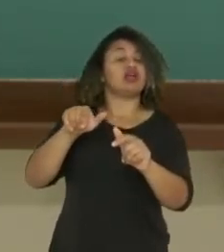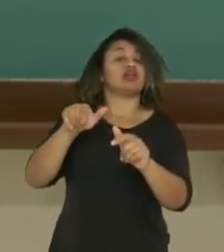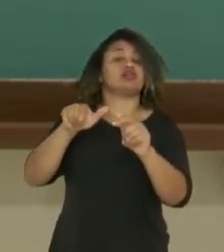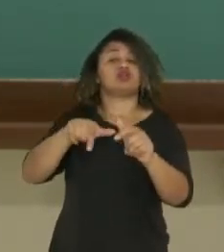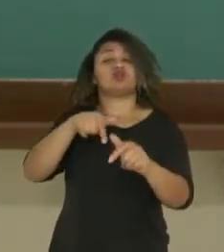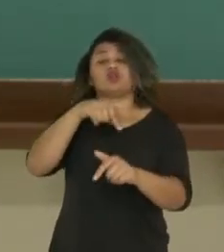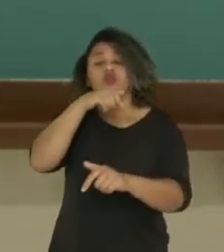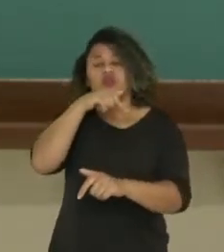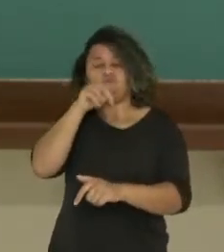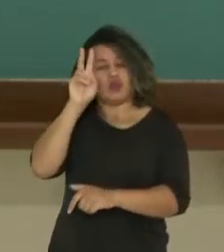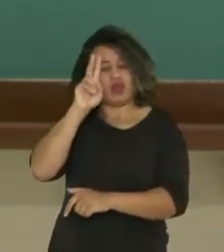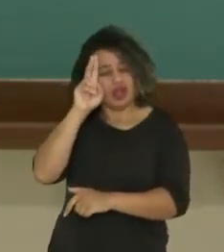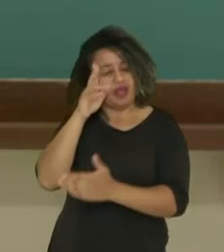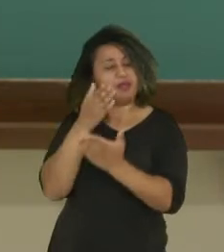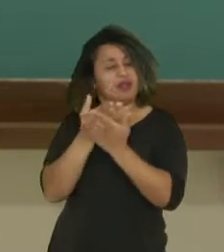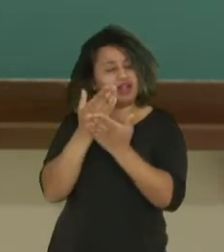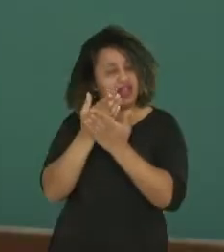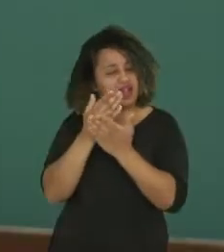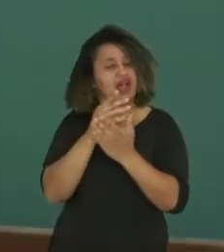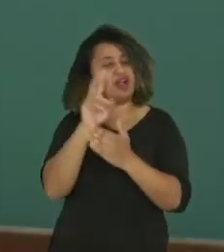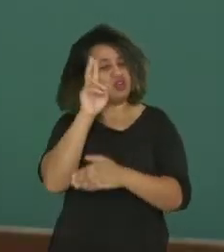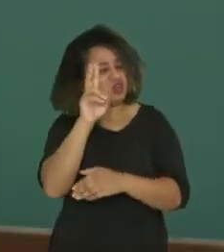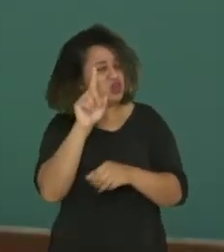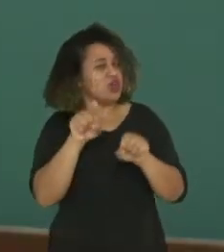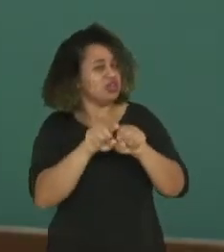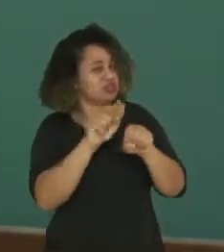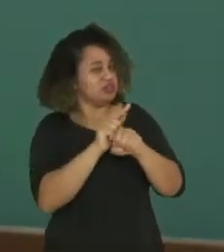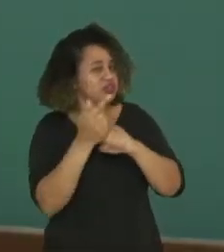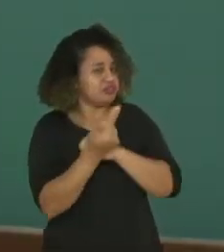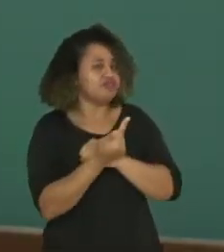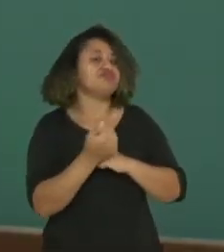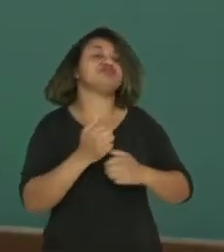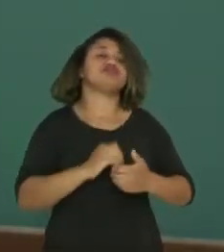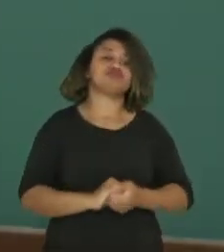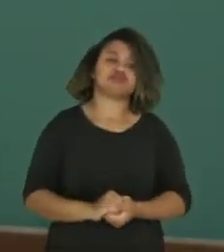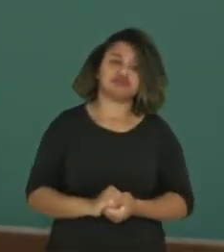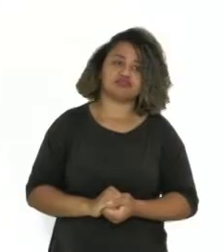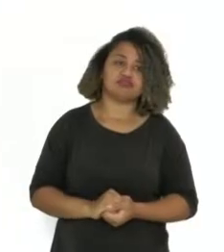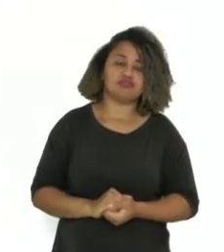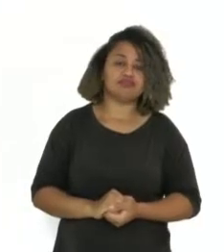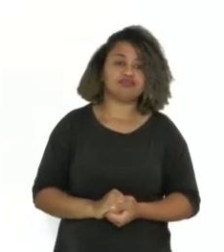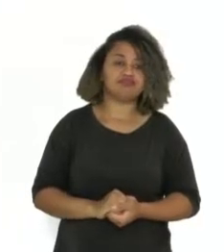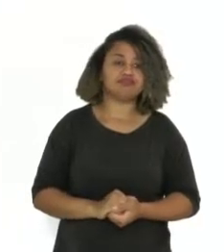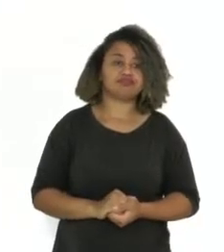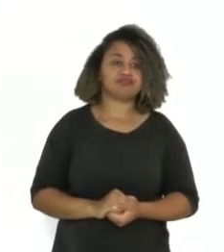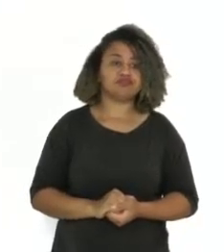aulas de história e geografia também. E puedan deleitar sus paladares.